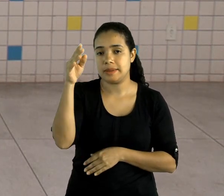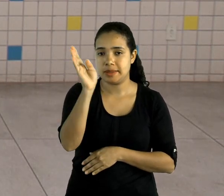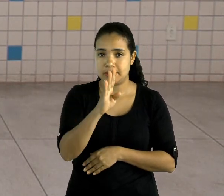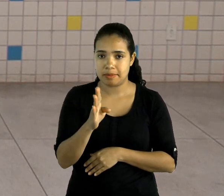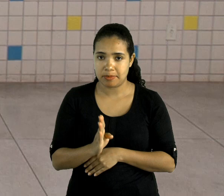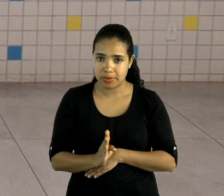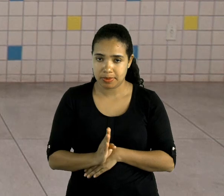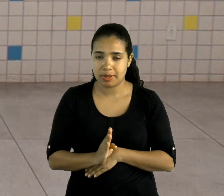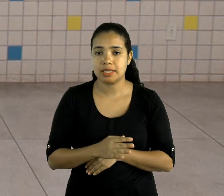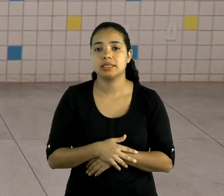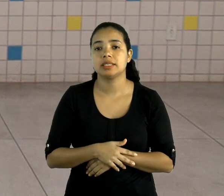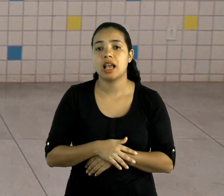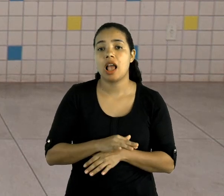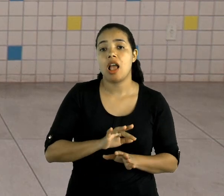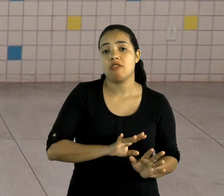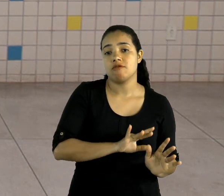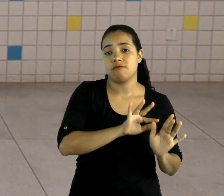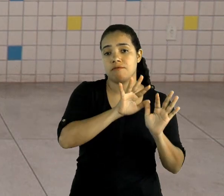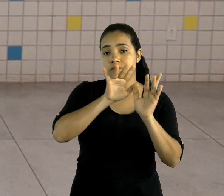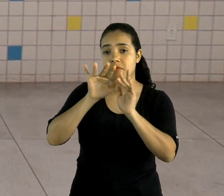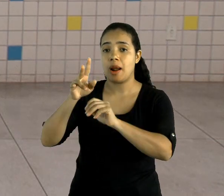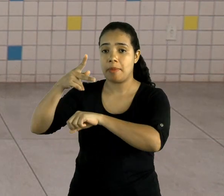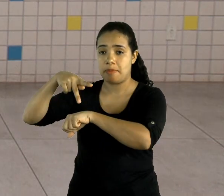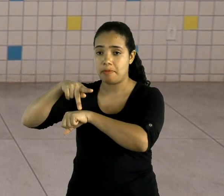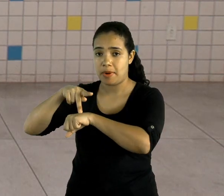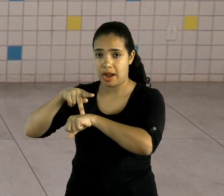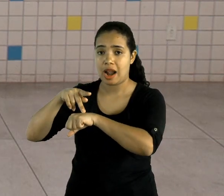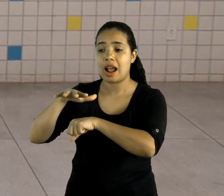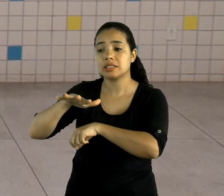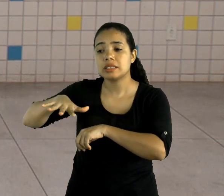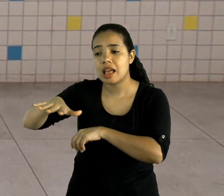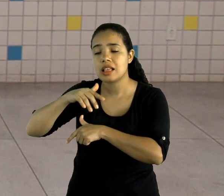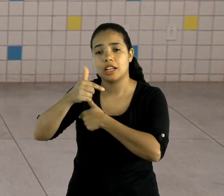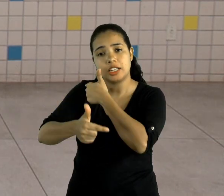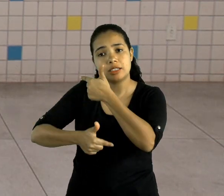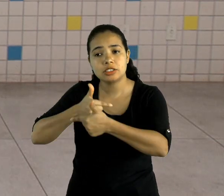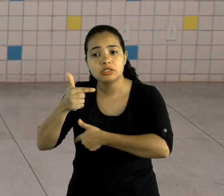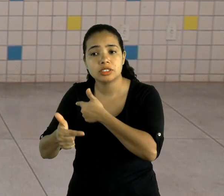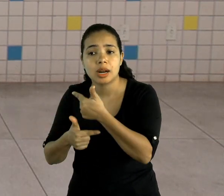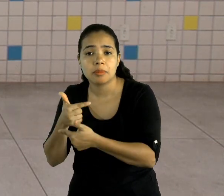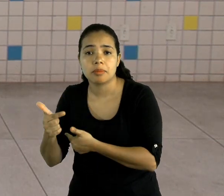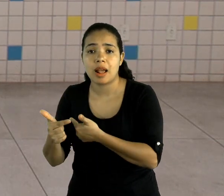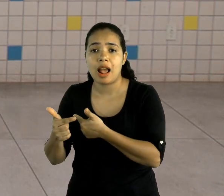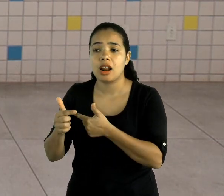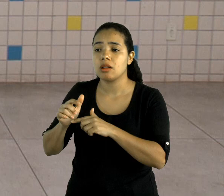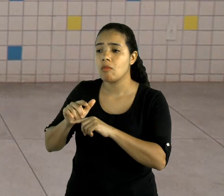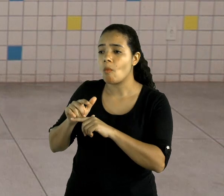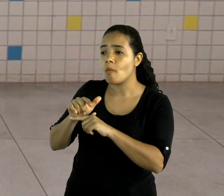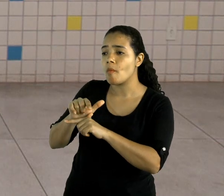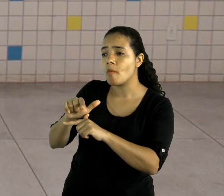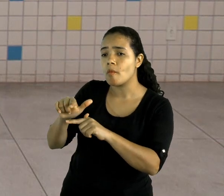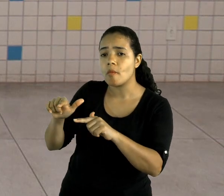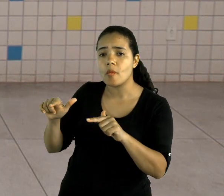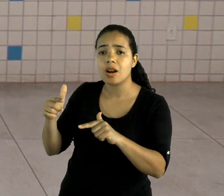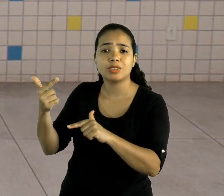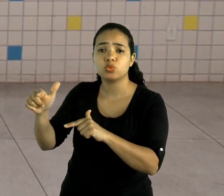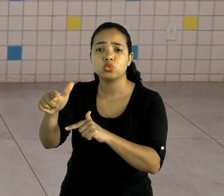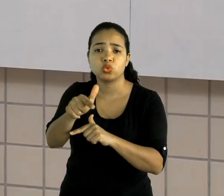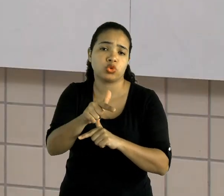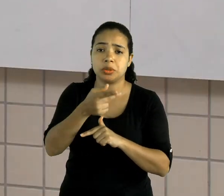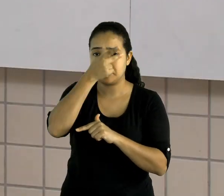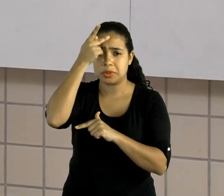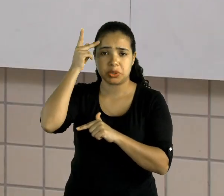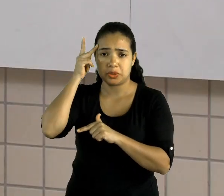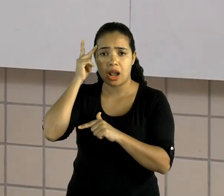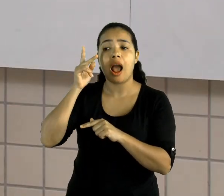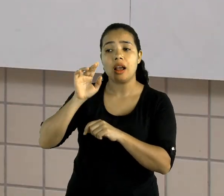brasileiros. Eles vão para determinados países ocupar áreas de trabalho que estavam ociosas, que estavam vagas.